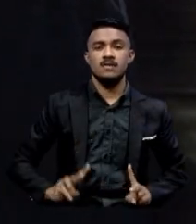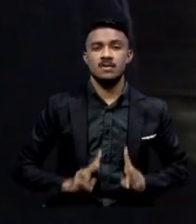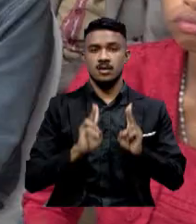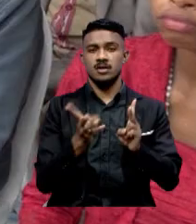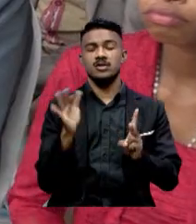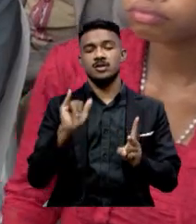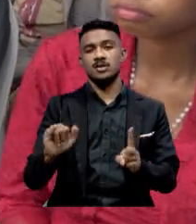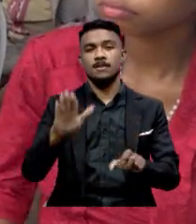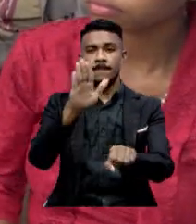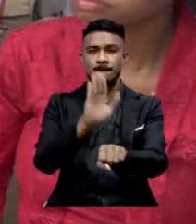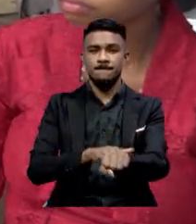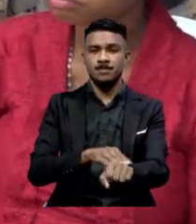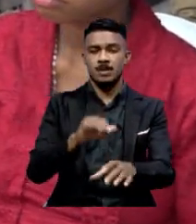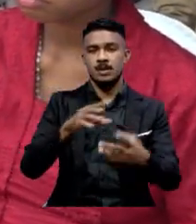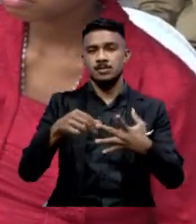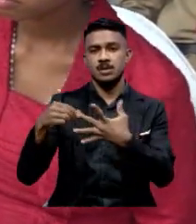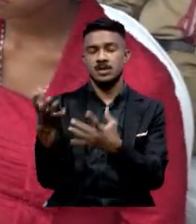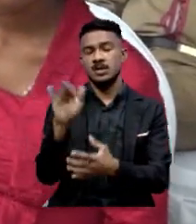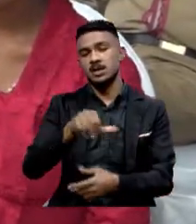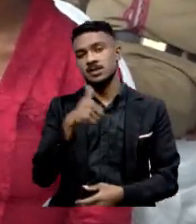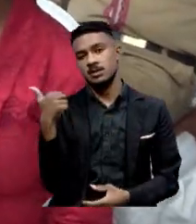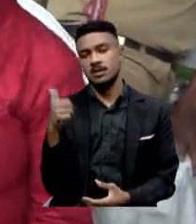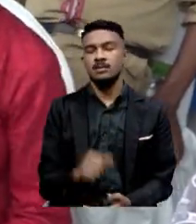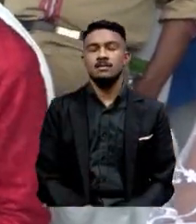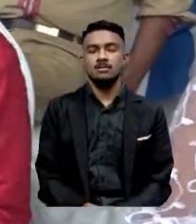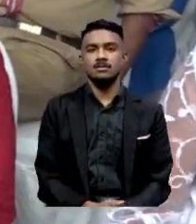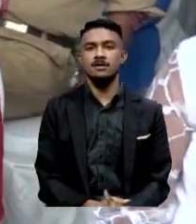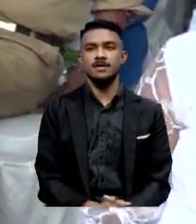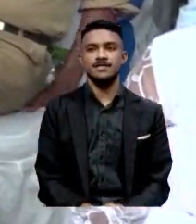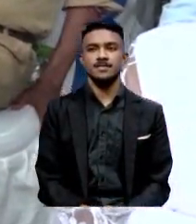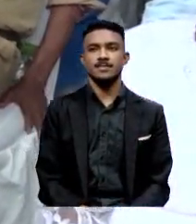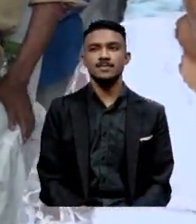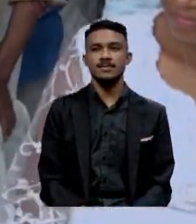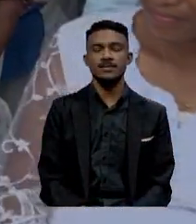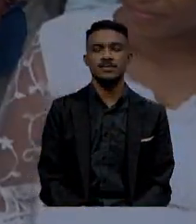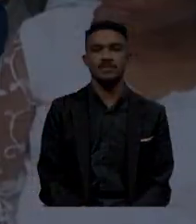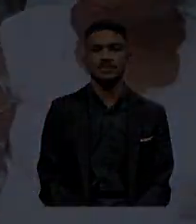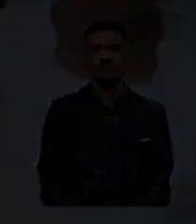no convidado especial Sercelo Tan. Bem-vinda, Ximenes, Agostinho da Costa, GMN.